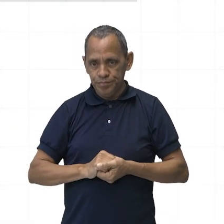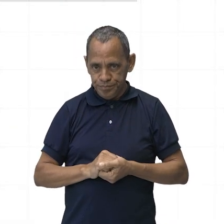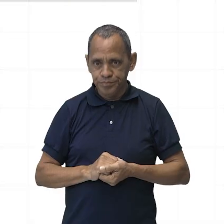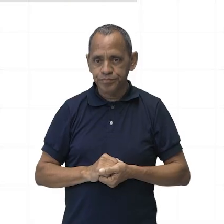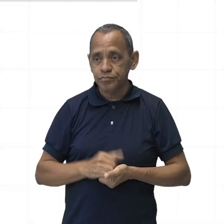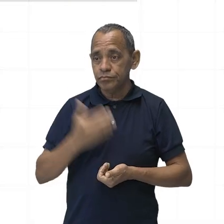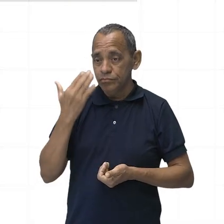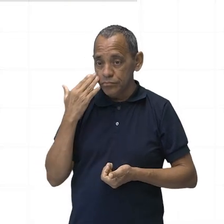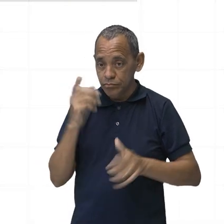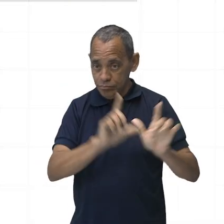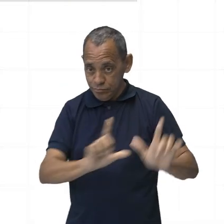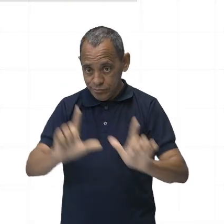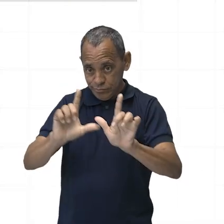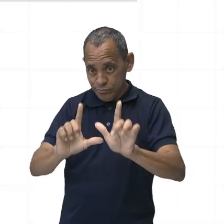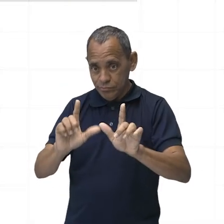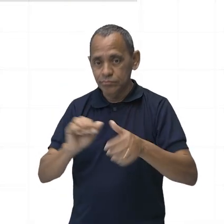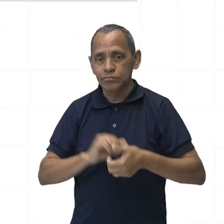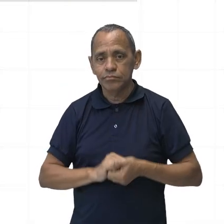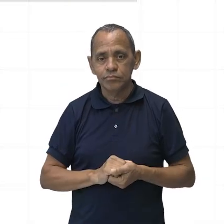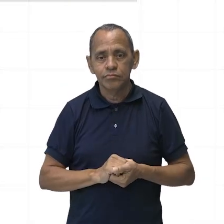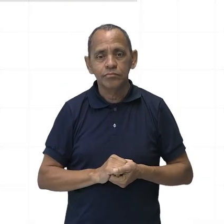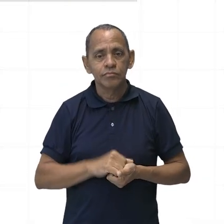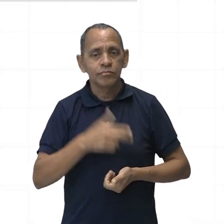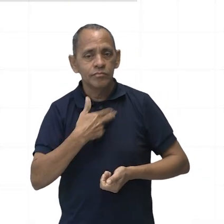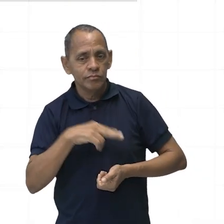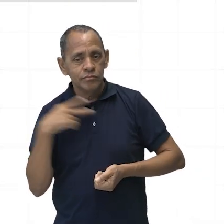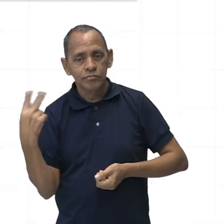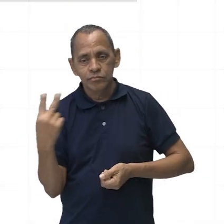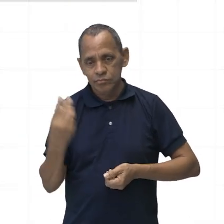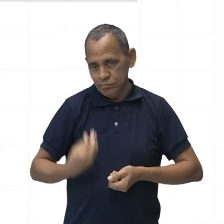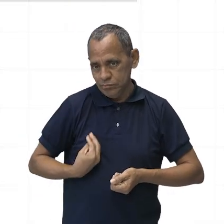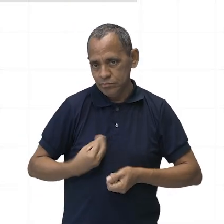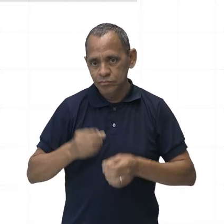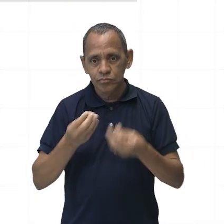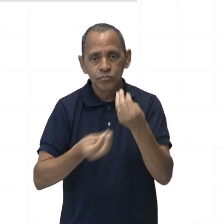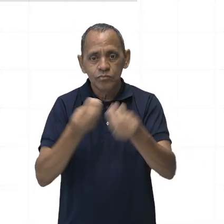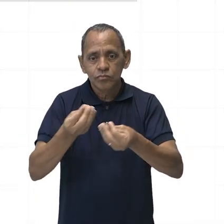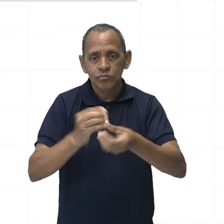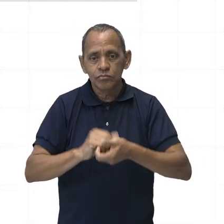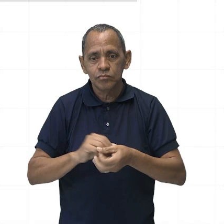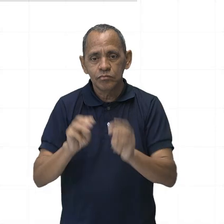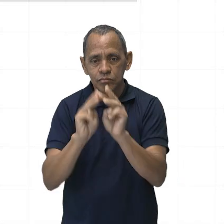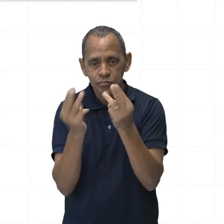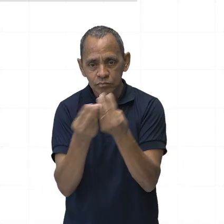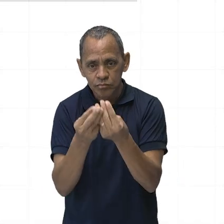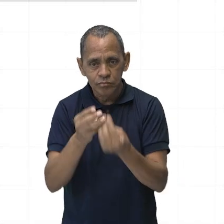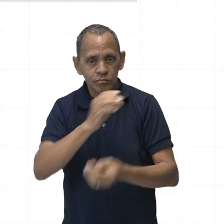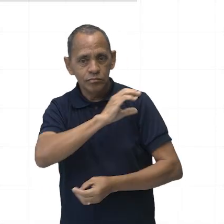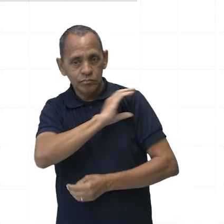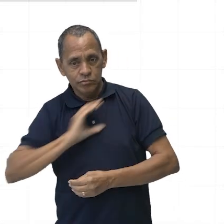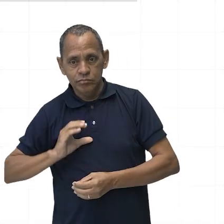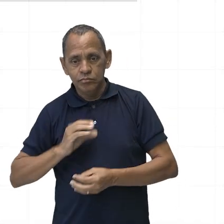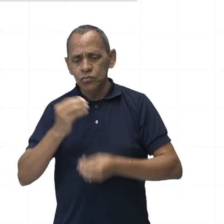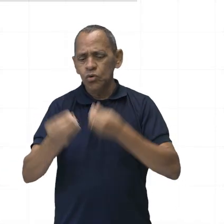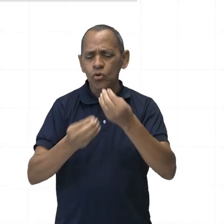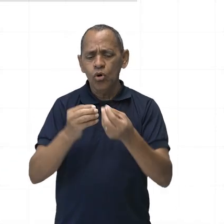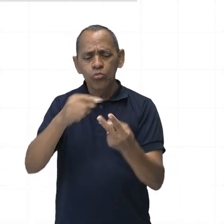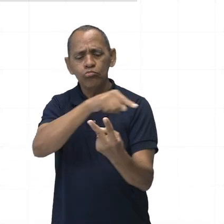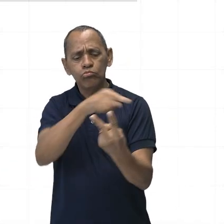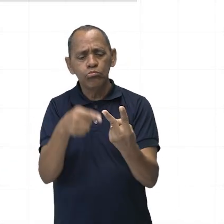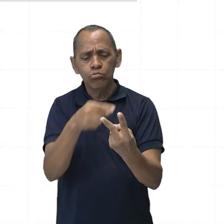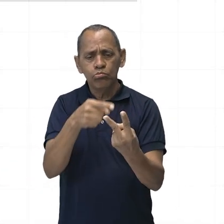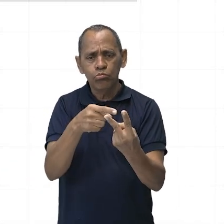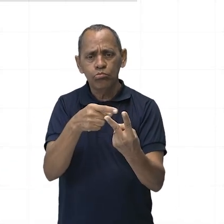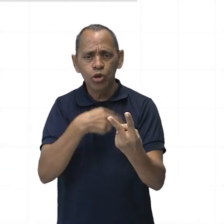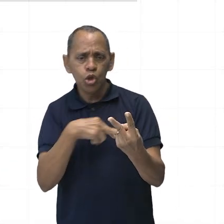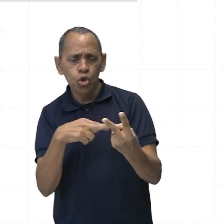diferentes cartelas, vamos ver, né, a religião e a valorização da vida. Judaísmo e cristianismo, como essas duas religiões vão valorizar a